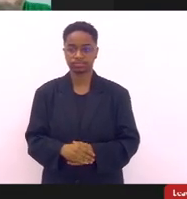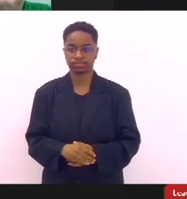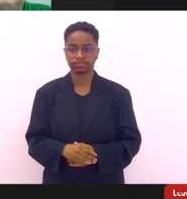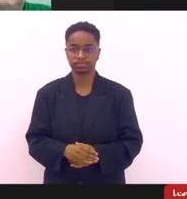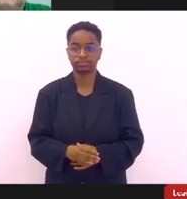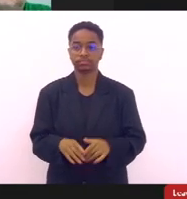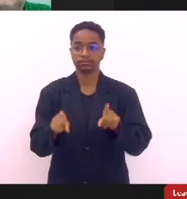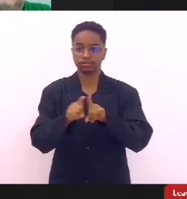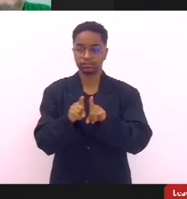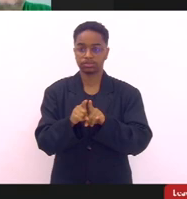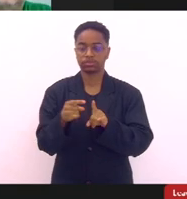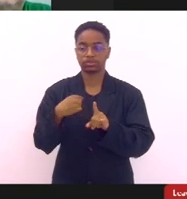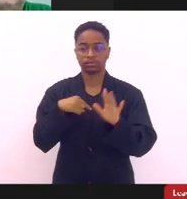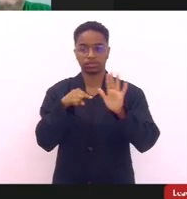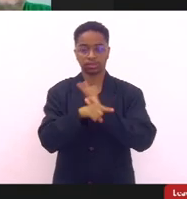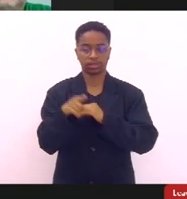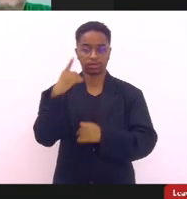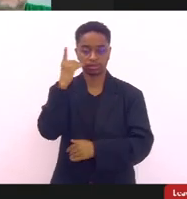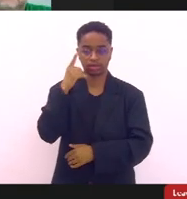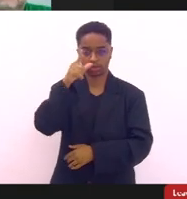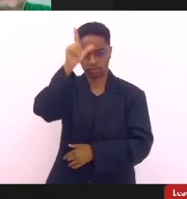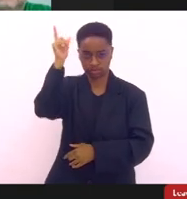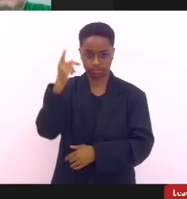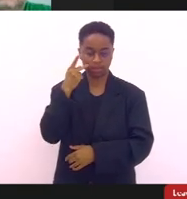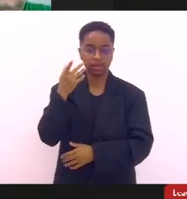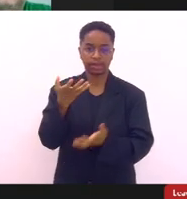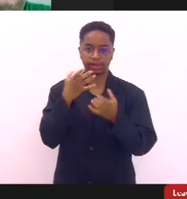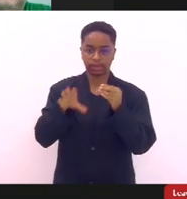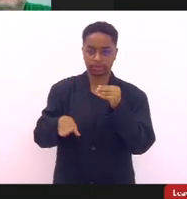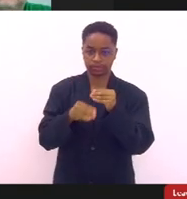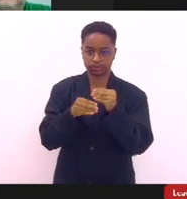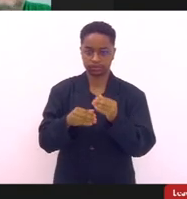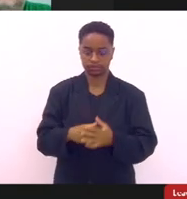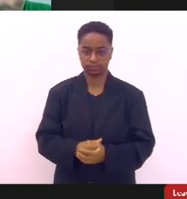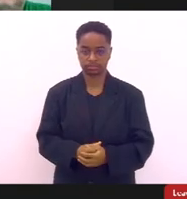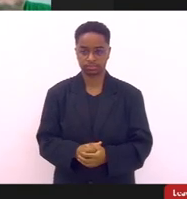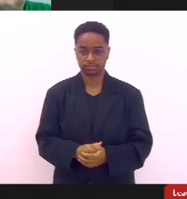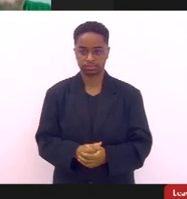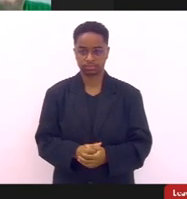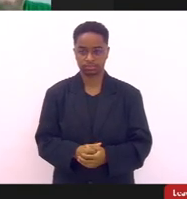Indago ao deputado Luiz Paulo, se deseja fazer alguma colocação.